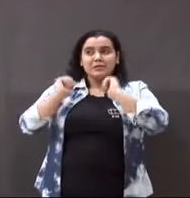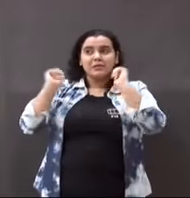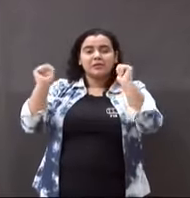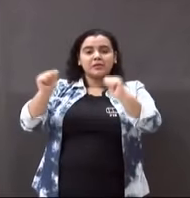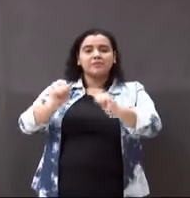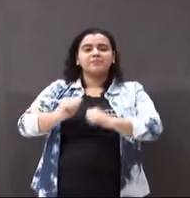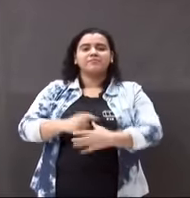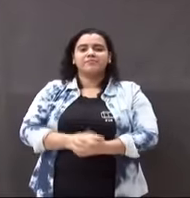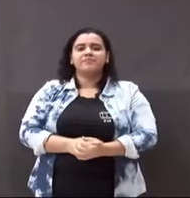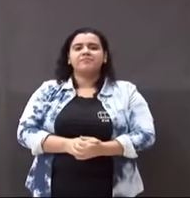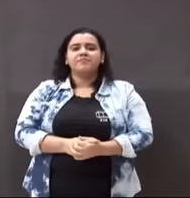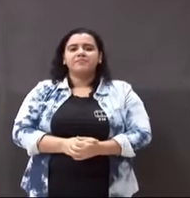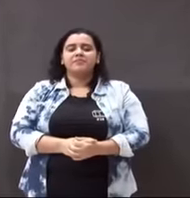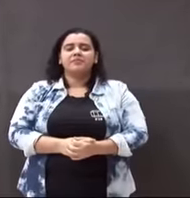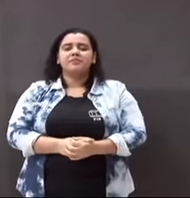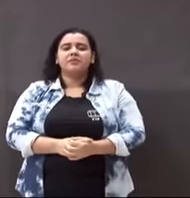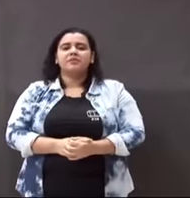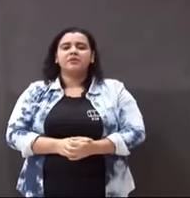Não chore.